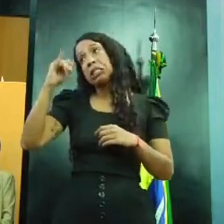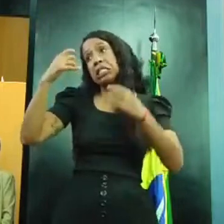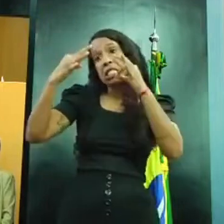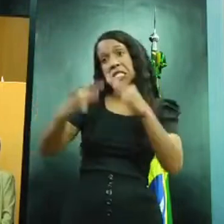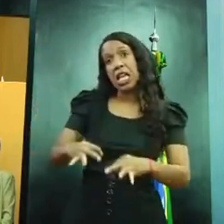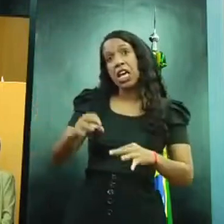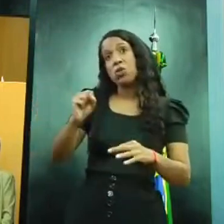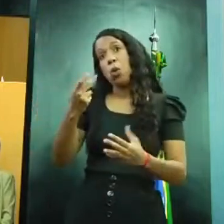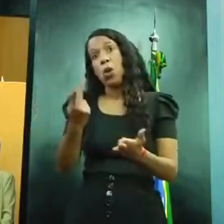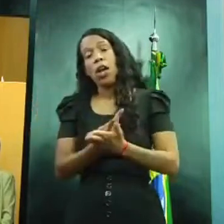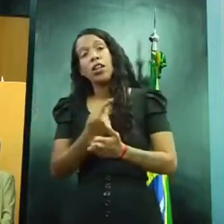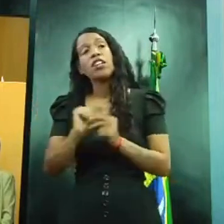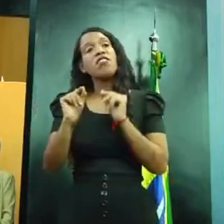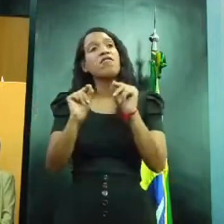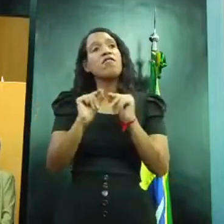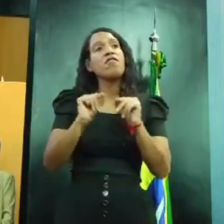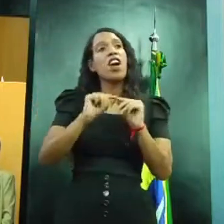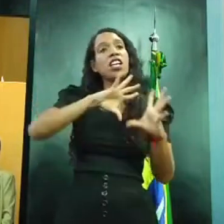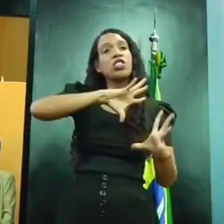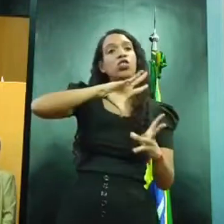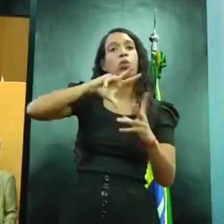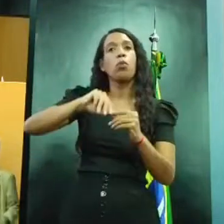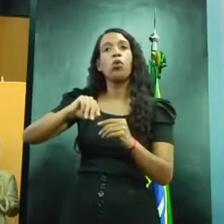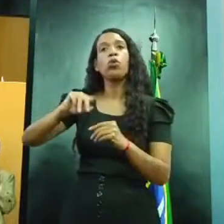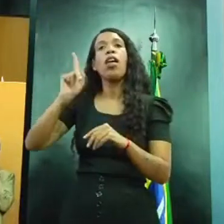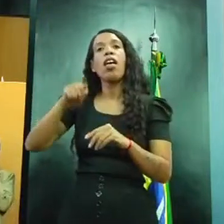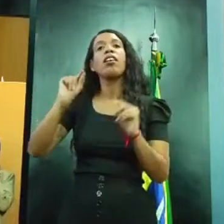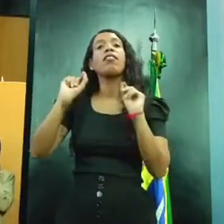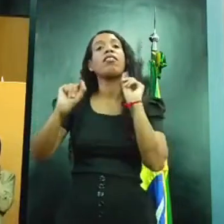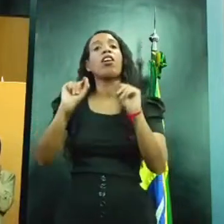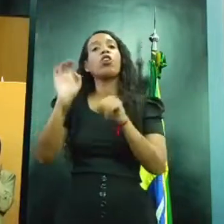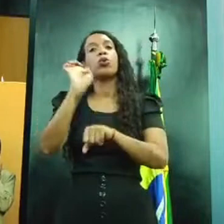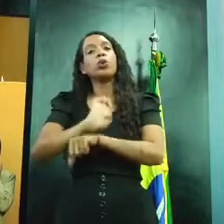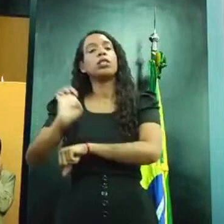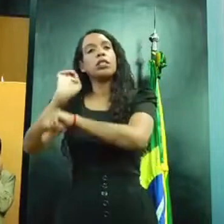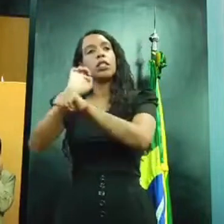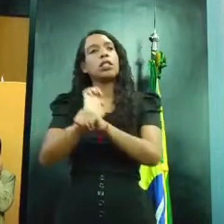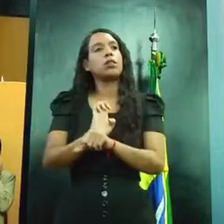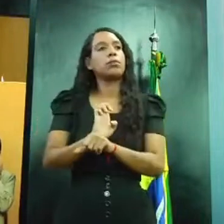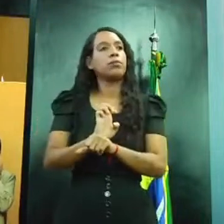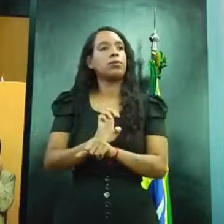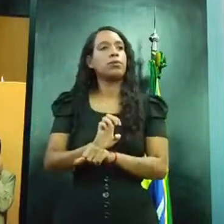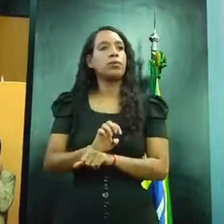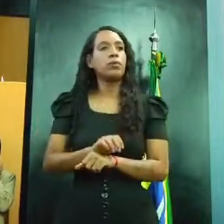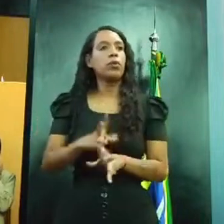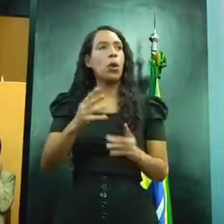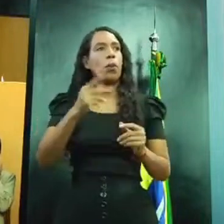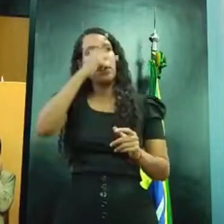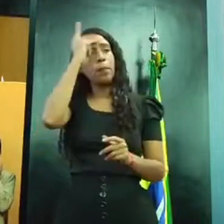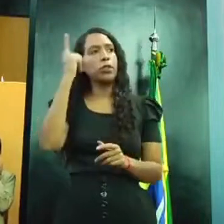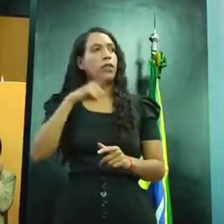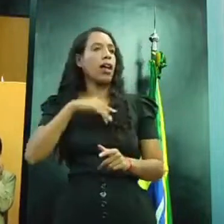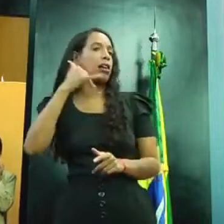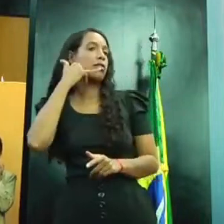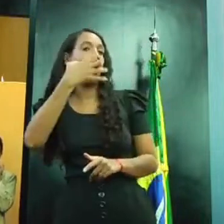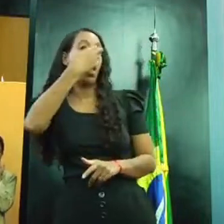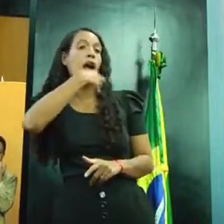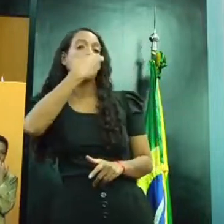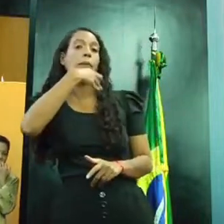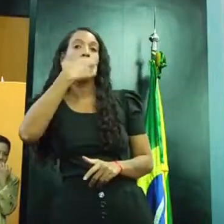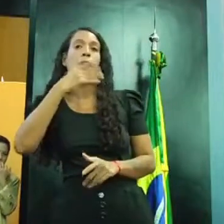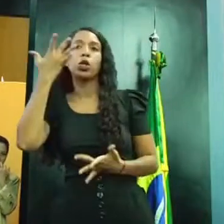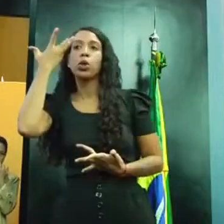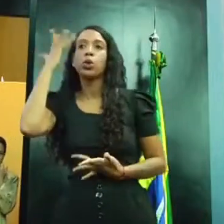quem faz isso no mundo inteiro é o Estado. Muita gente aqui está com o iPhone na mão e talvez